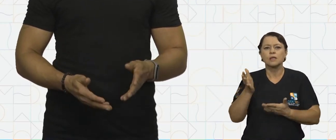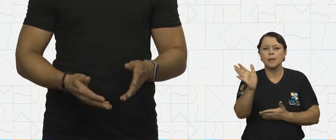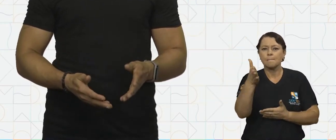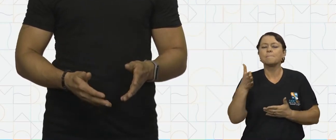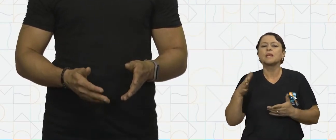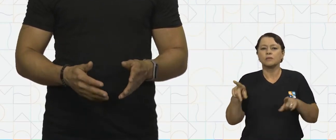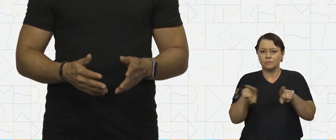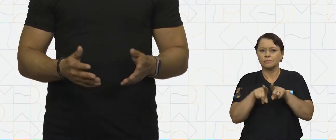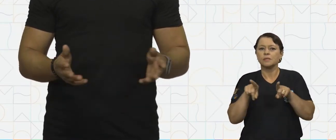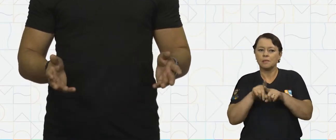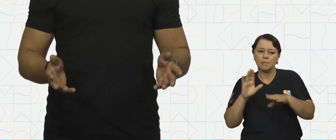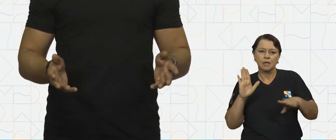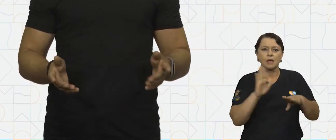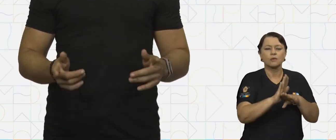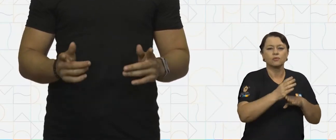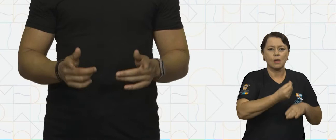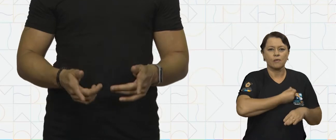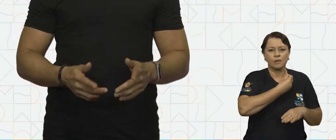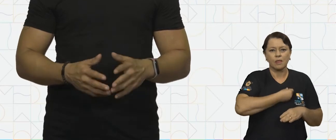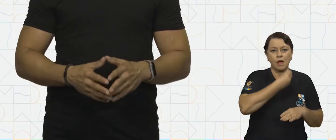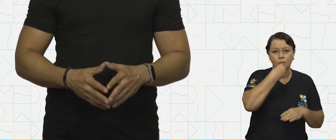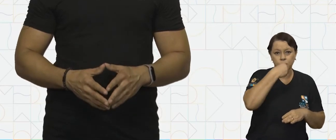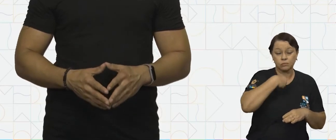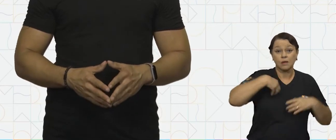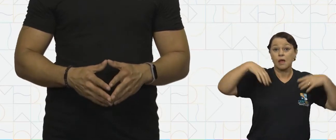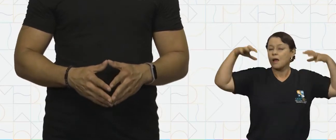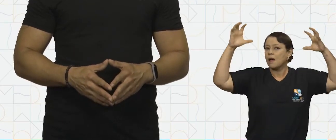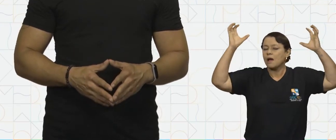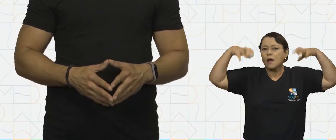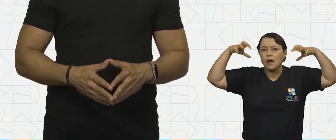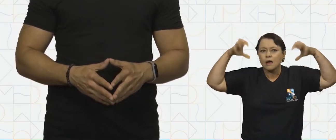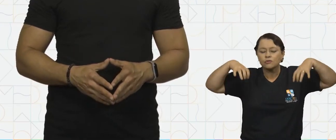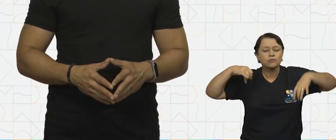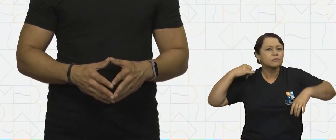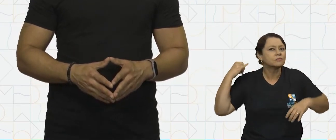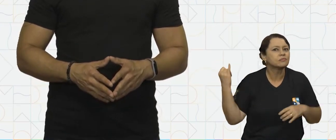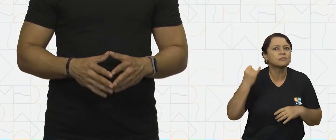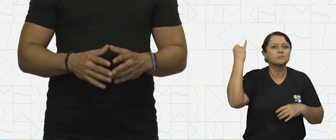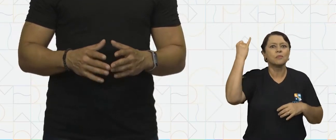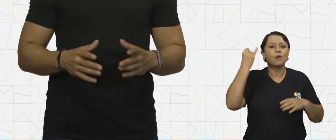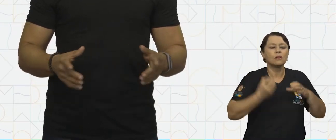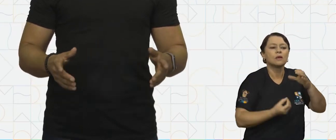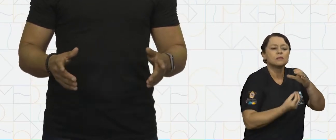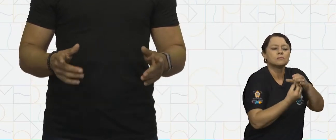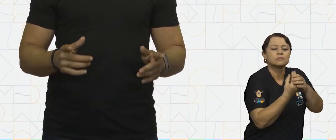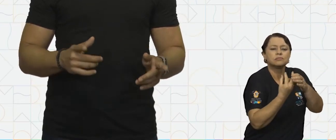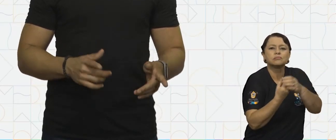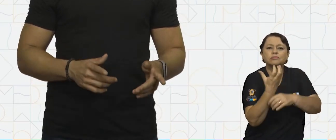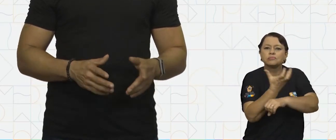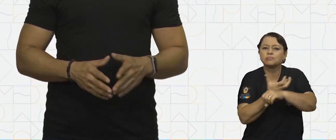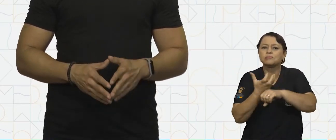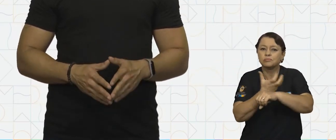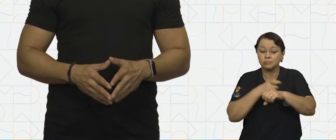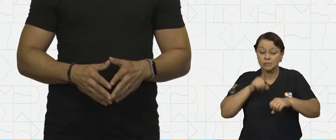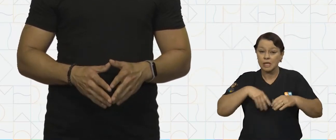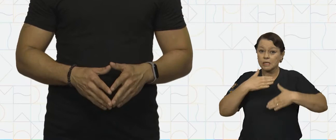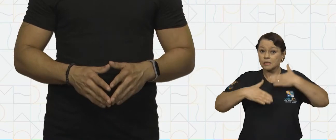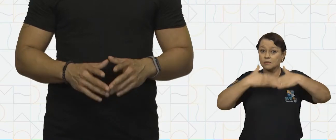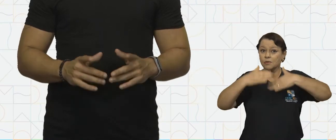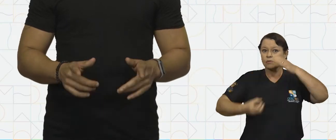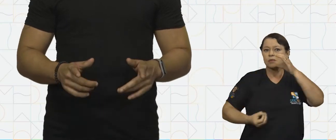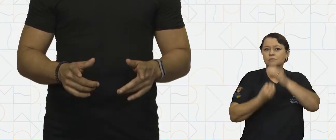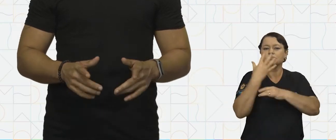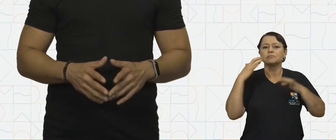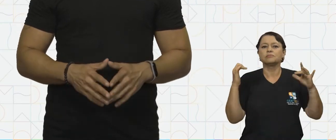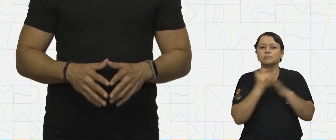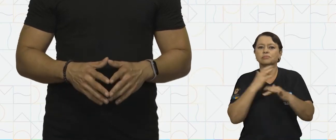também ajudava. A chuva era importante para a irrigação das plantações. Esse processo de surgimento das cidades